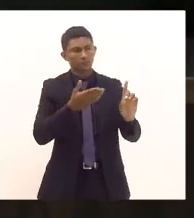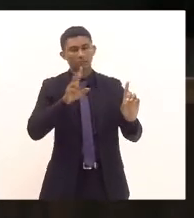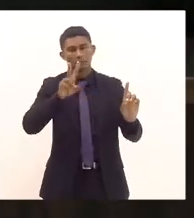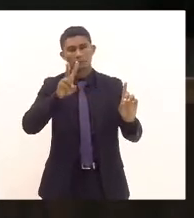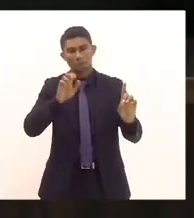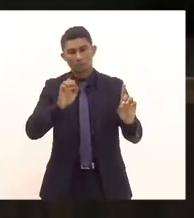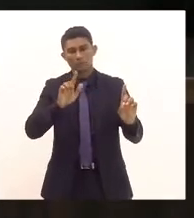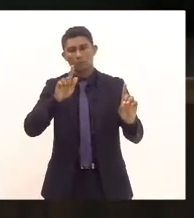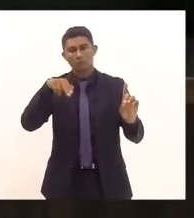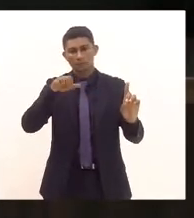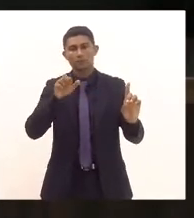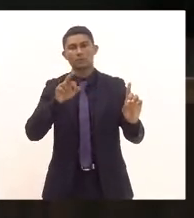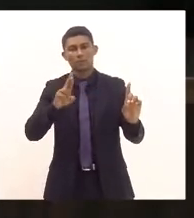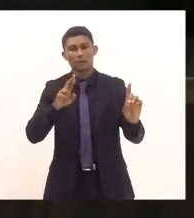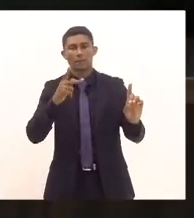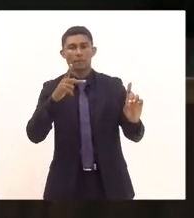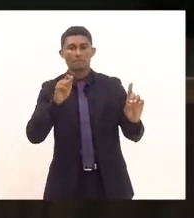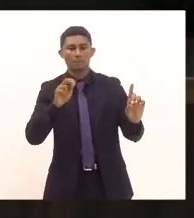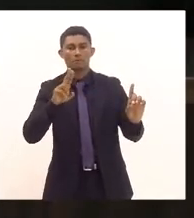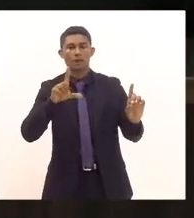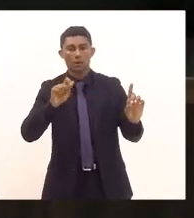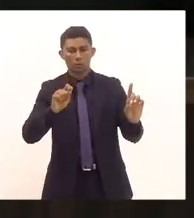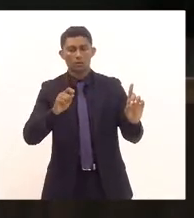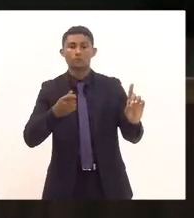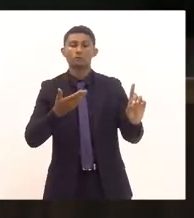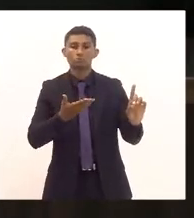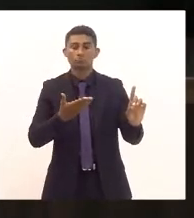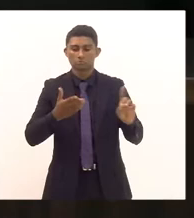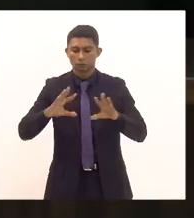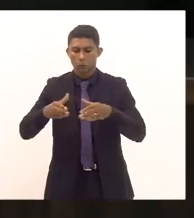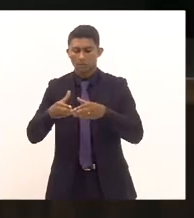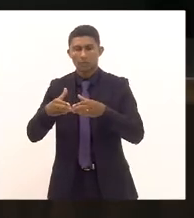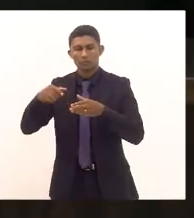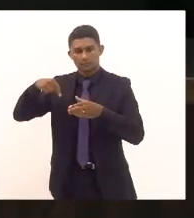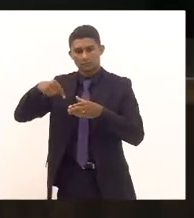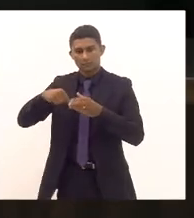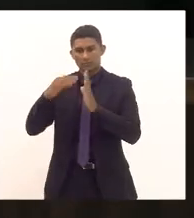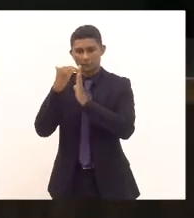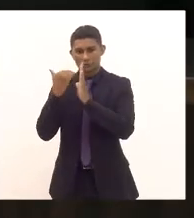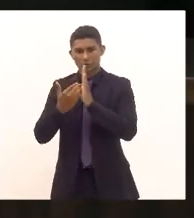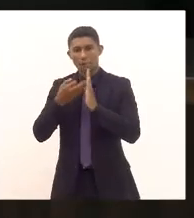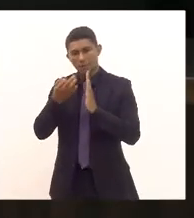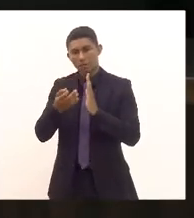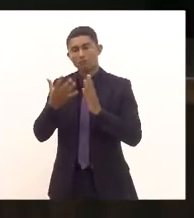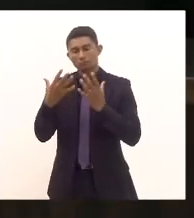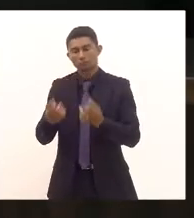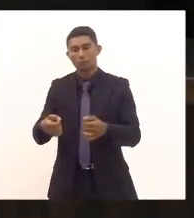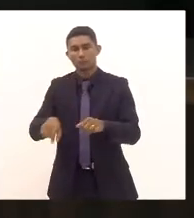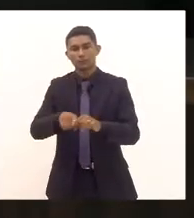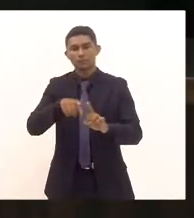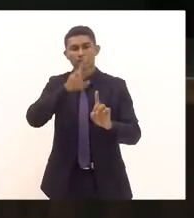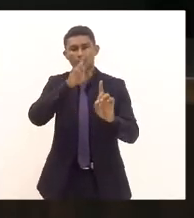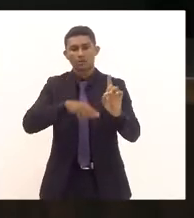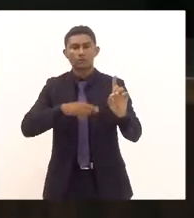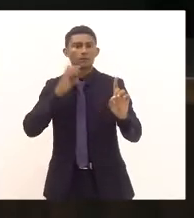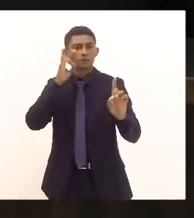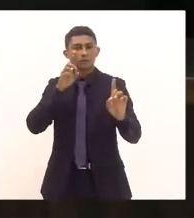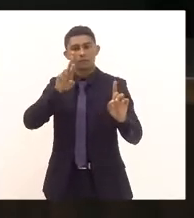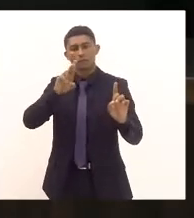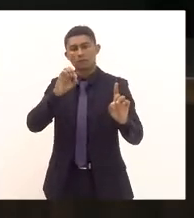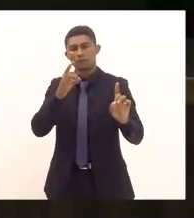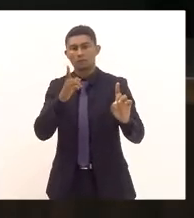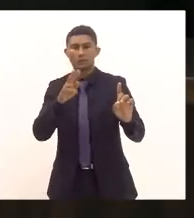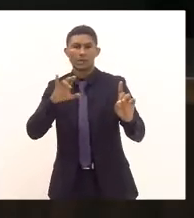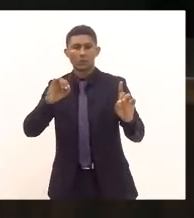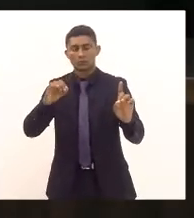de Freitas de Paula Freitas parecida comissão de normas internas e proposições externas favorável relator Deputado Rodrigo Amorim